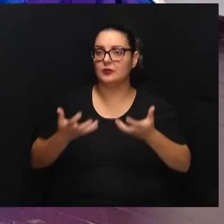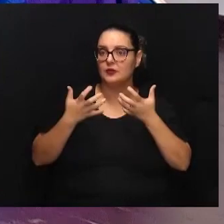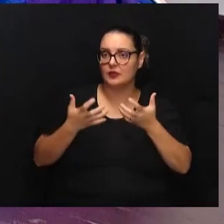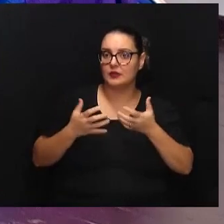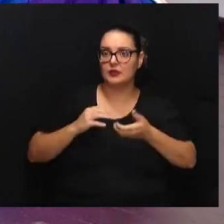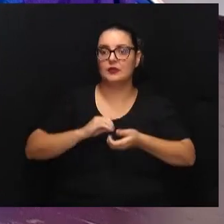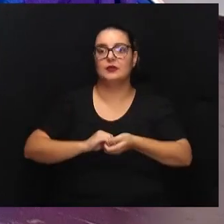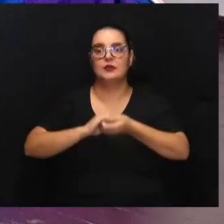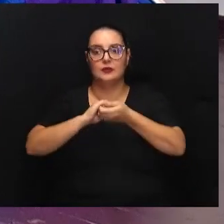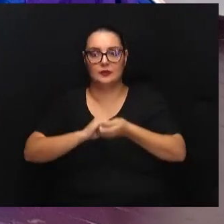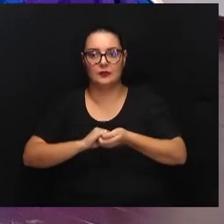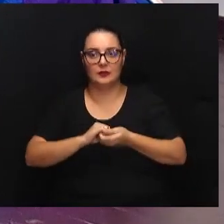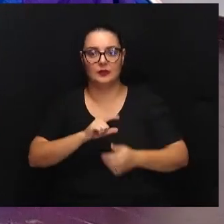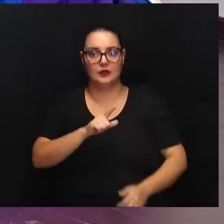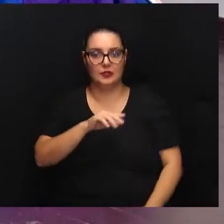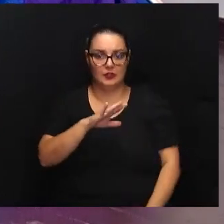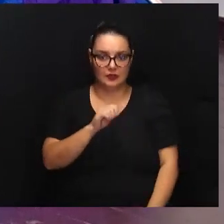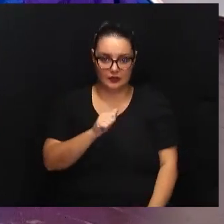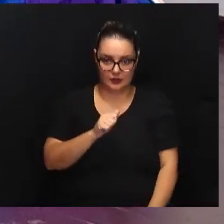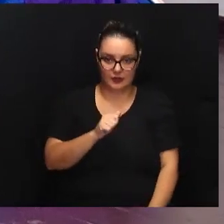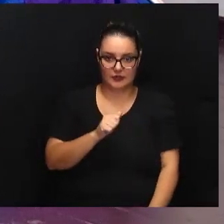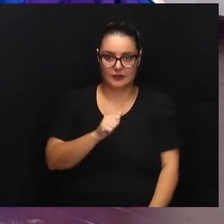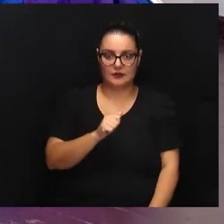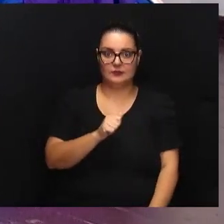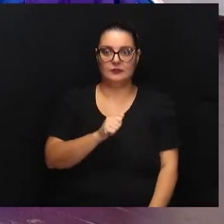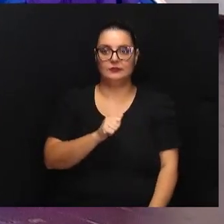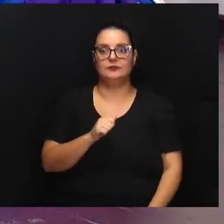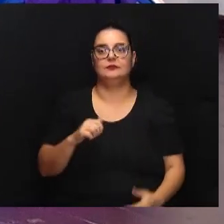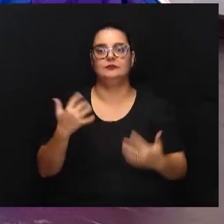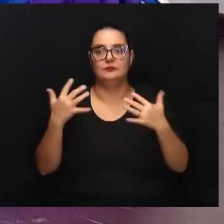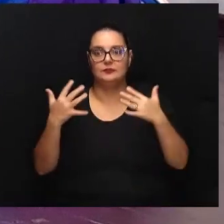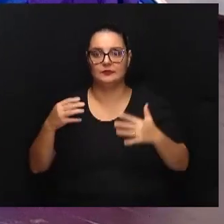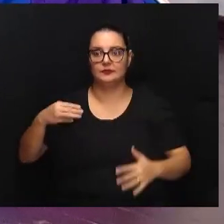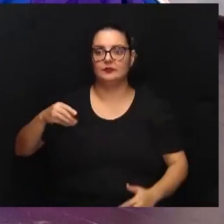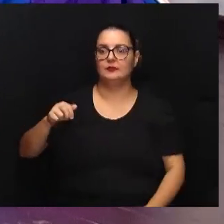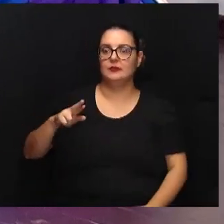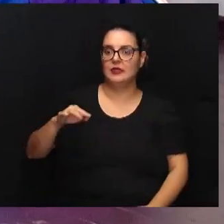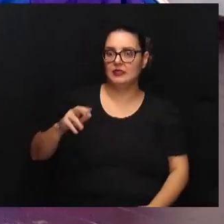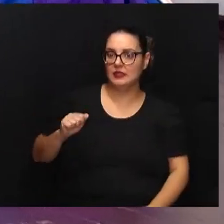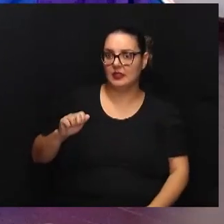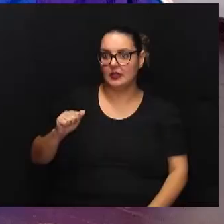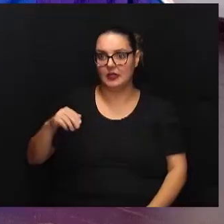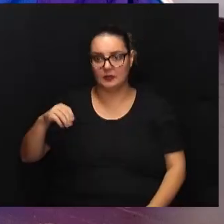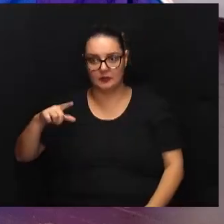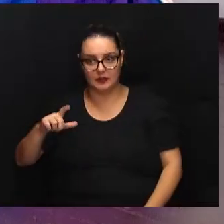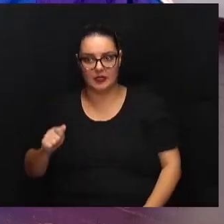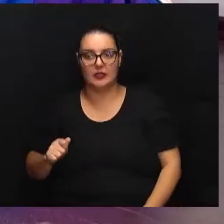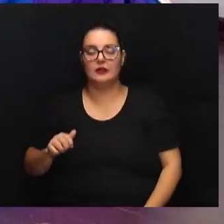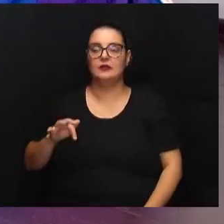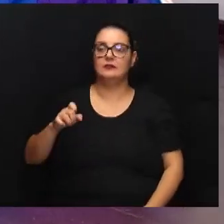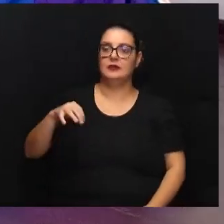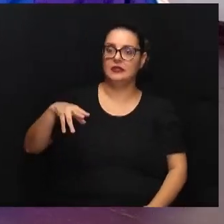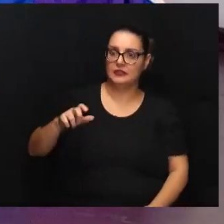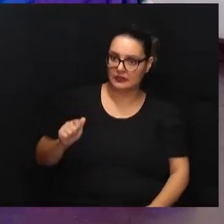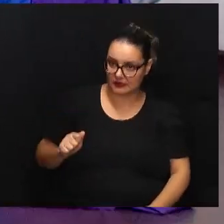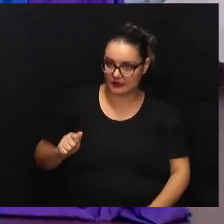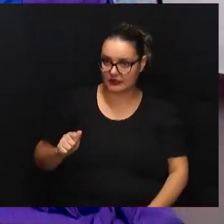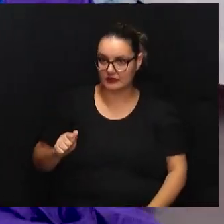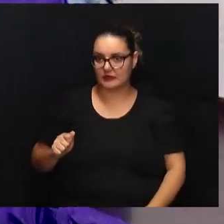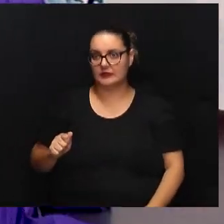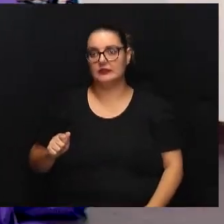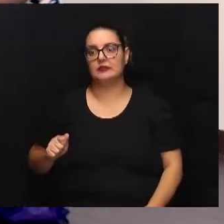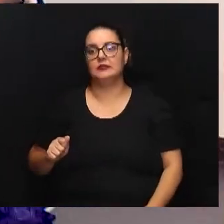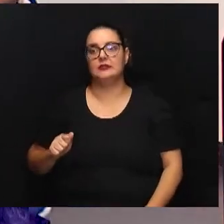aqui, Maria Amélia, a Fernanda, ao Tio Pereira, a